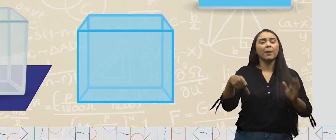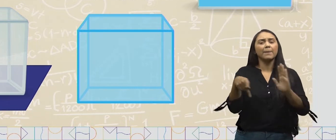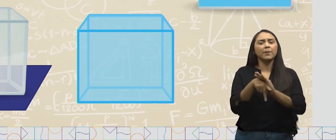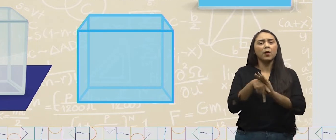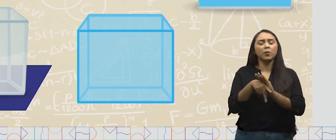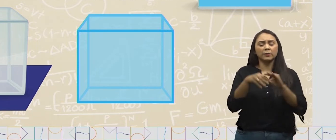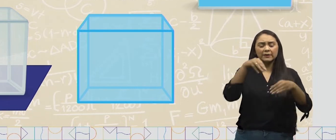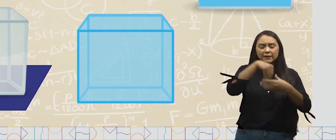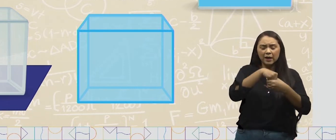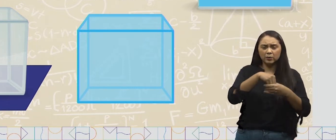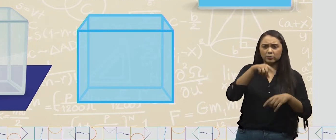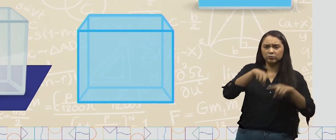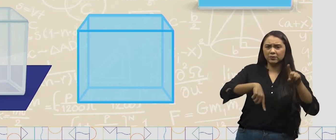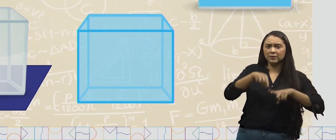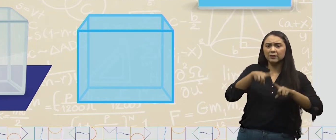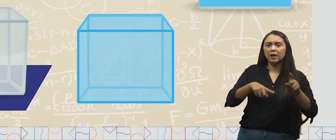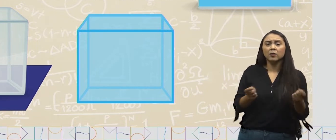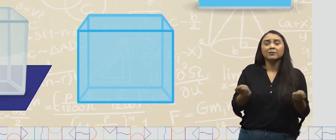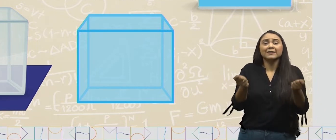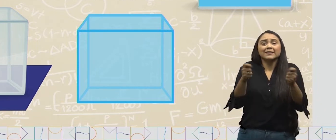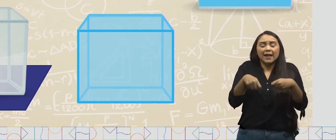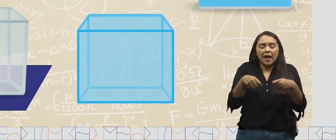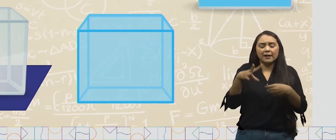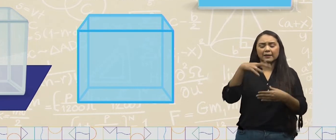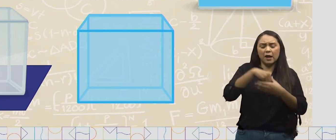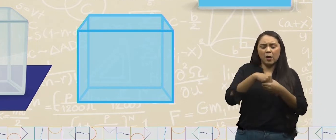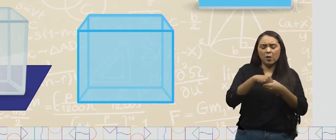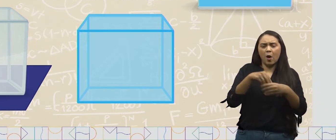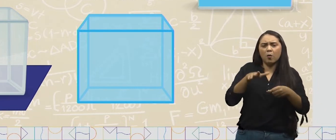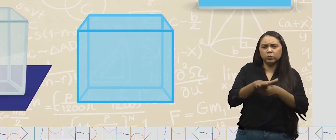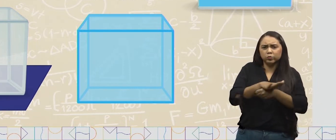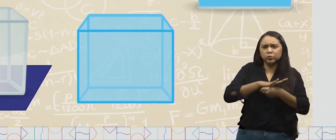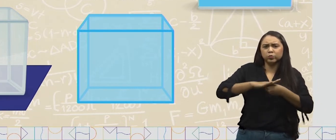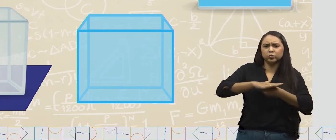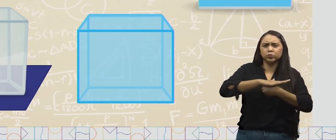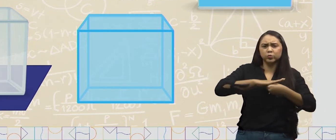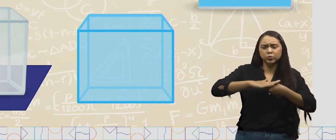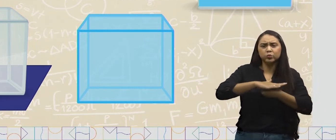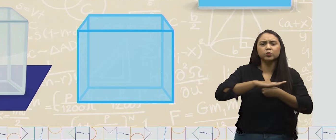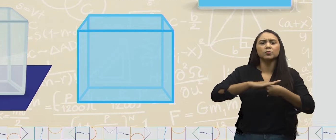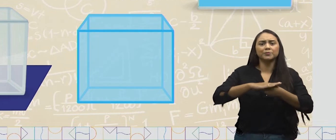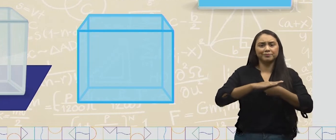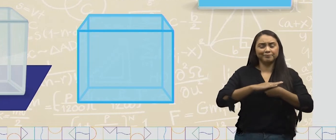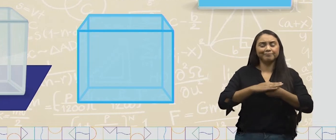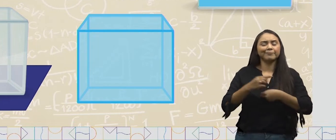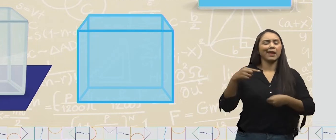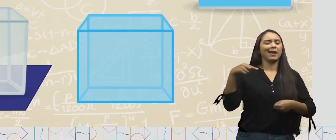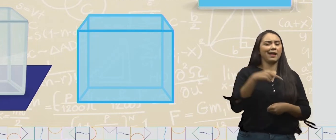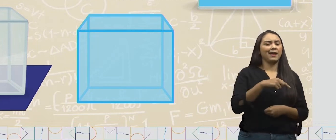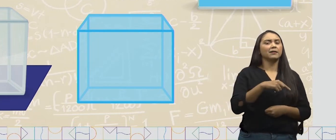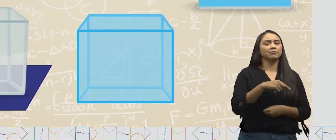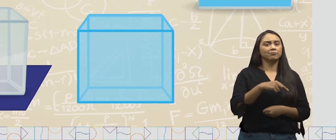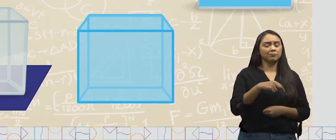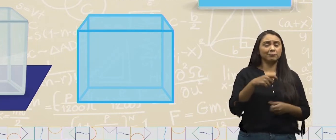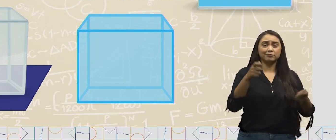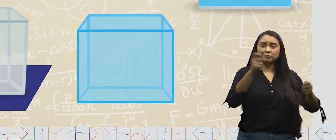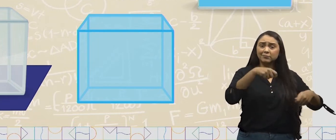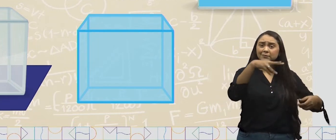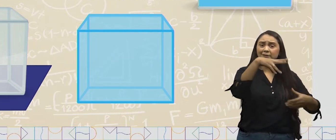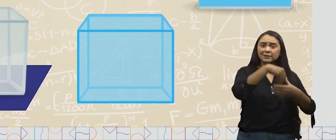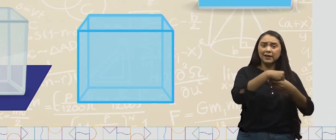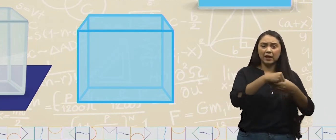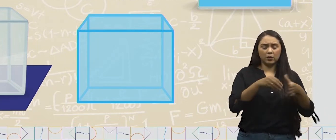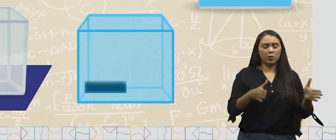seja, um objeto é capaz de ocupar, a capacidade é o quanto um recipiente